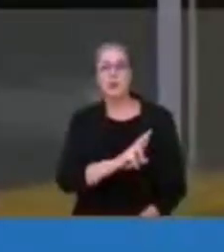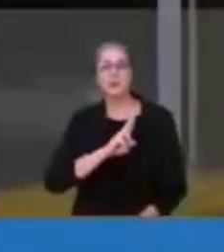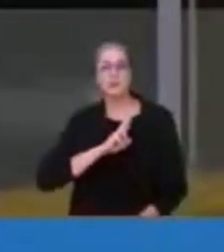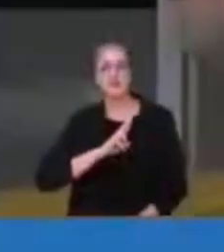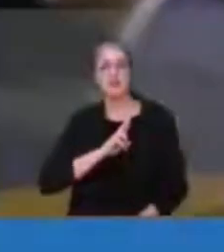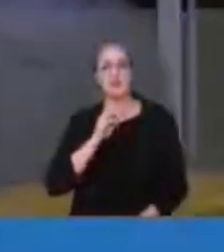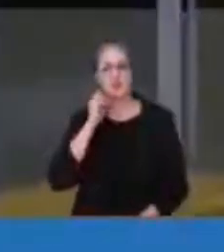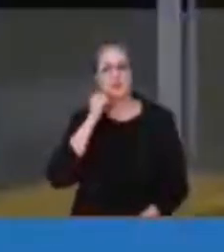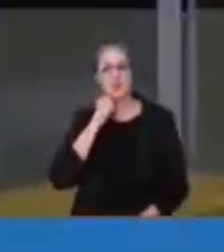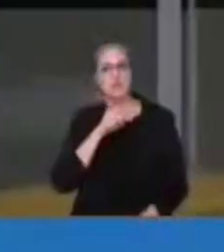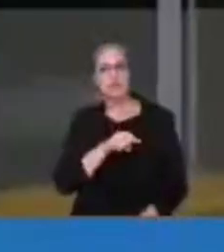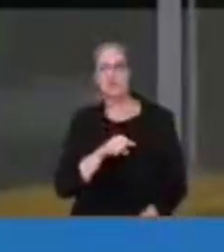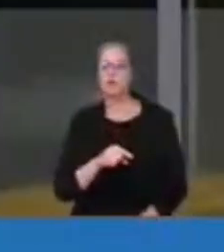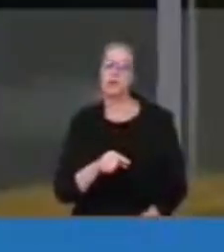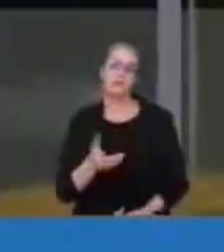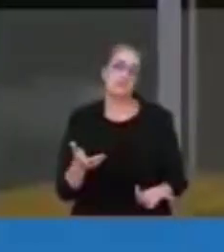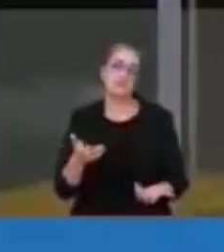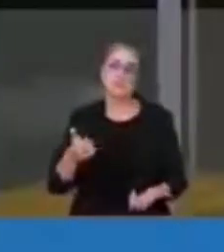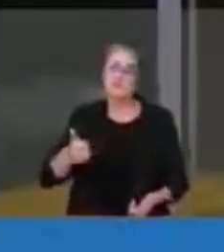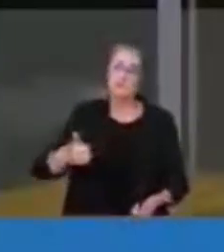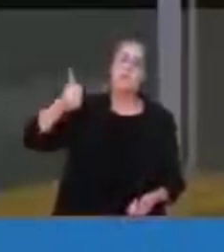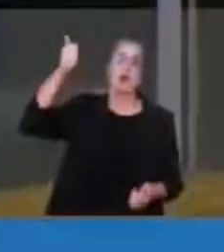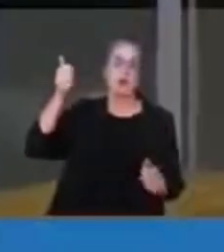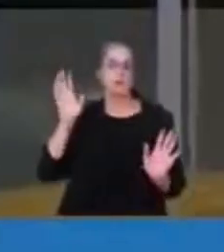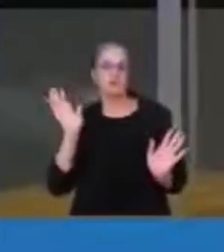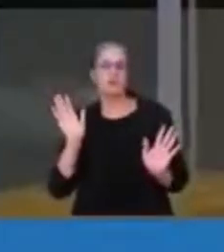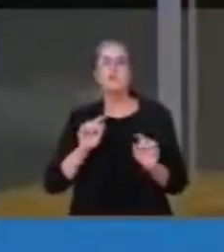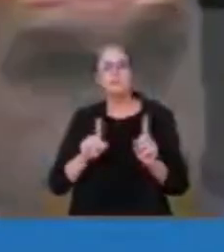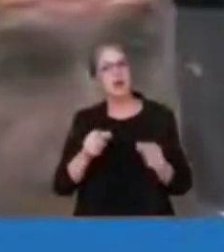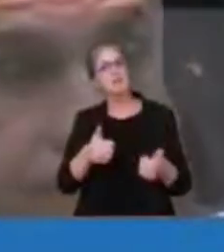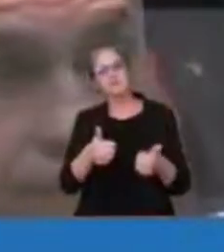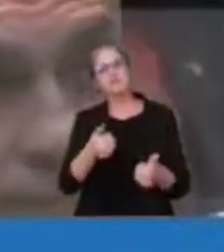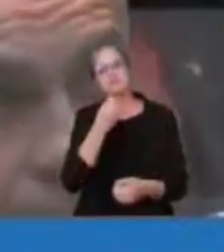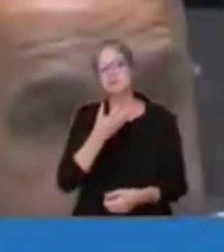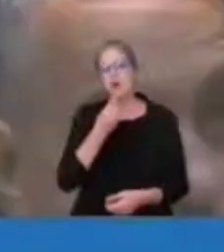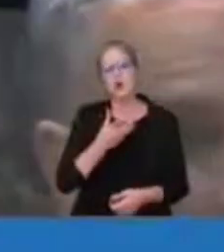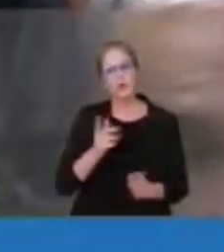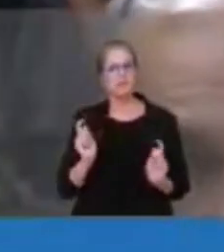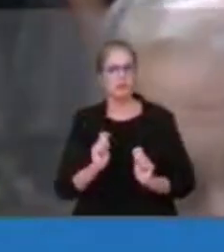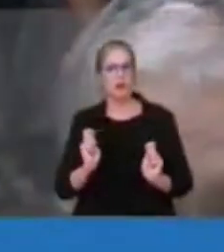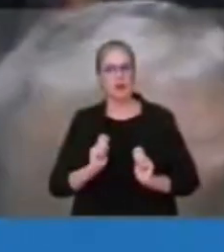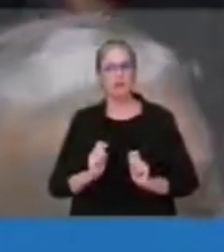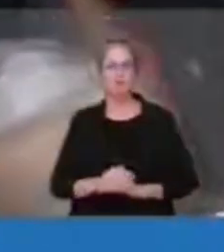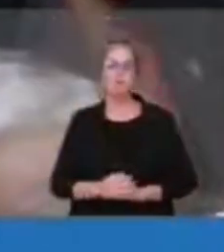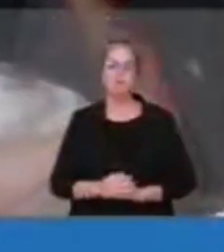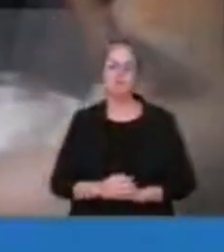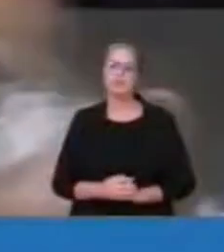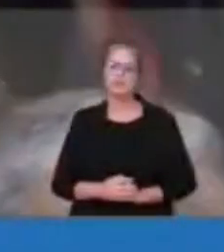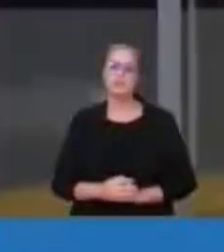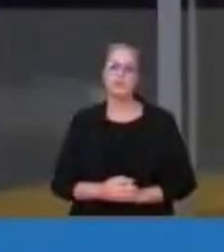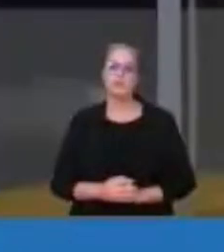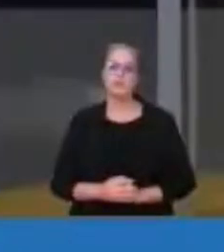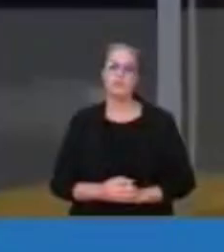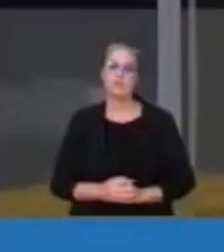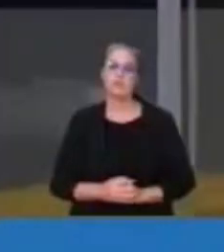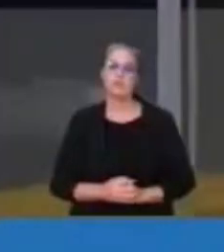Randolph, se não é a melhor, é satisfatória, porque estabelece um termo e Vossa Excelência fica como